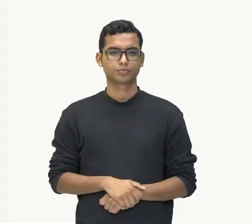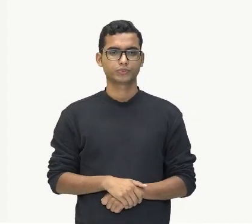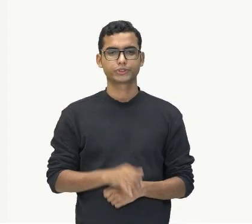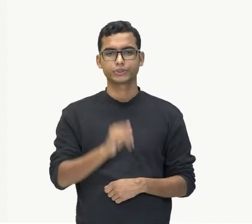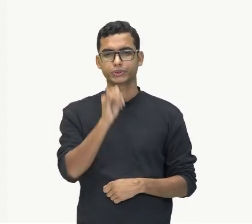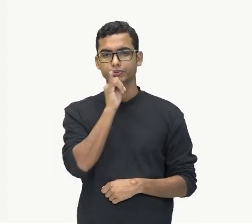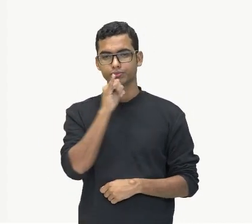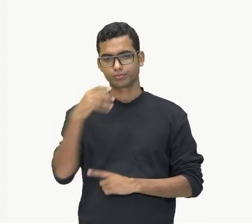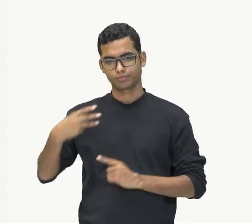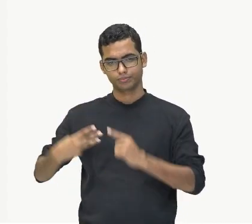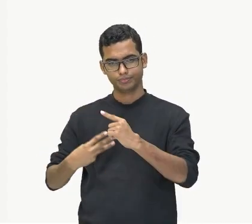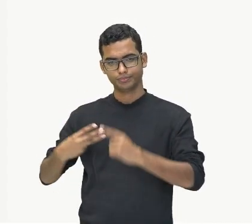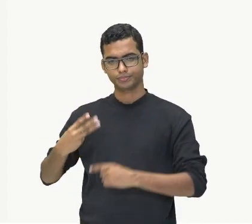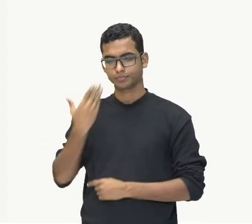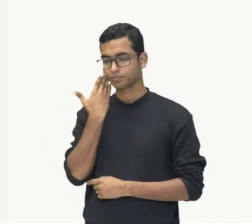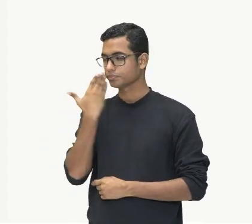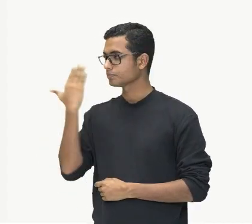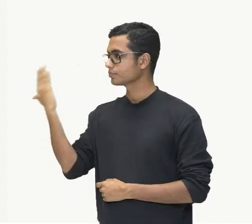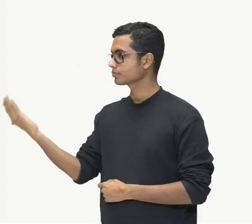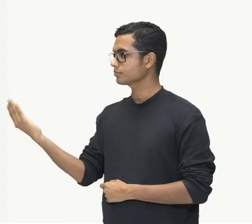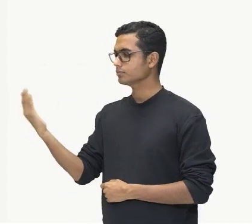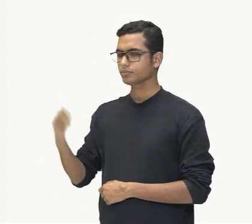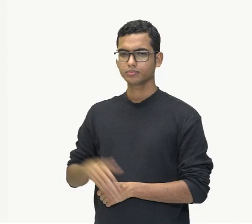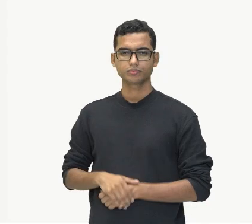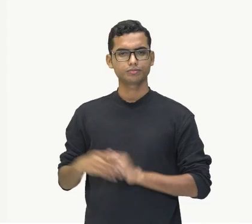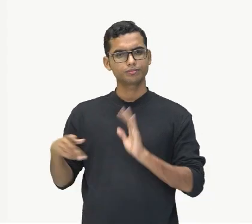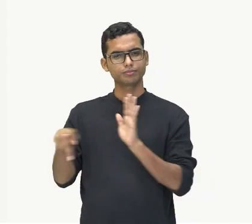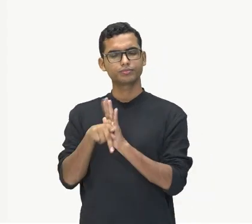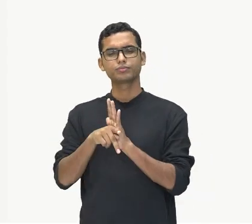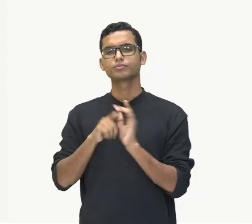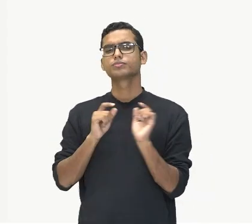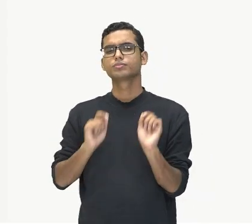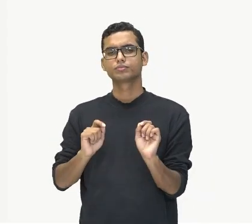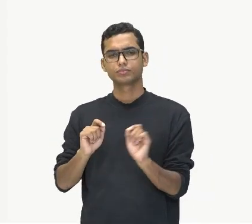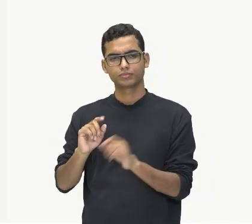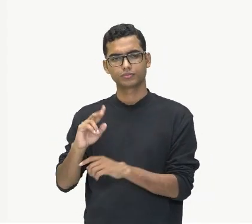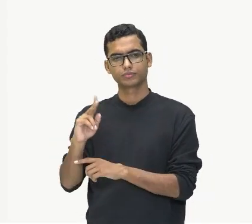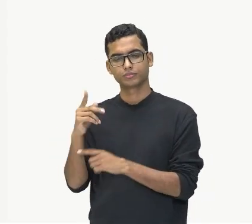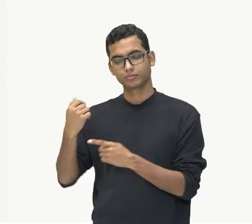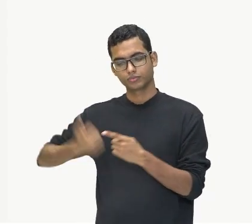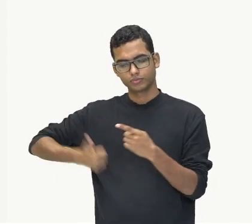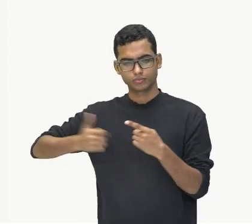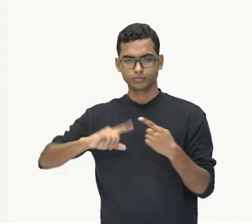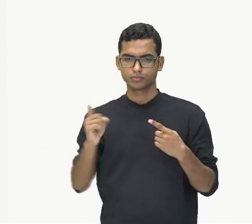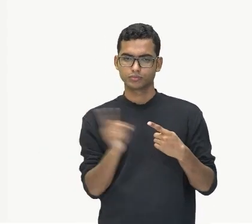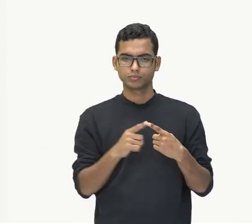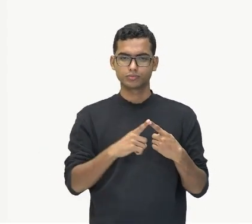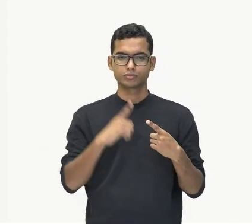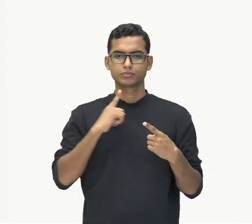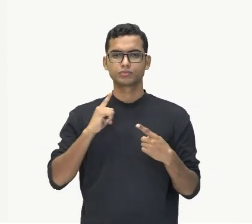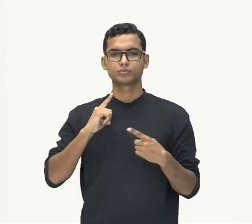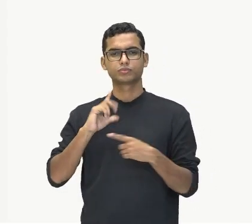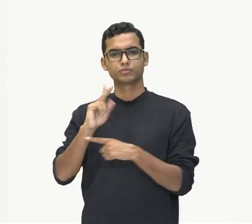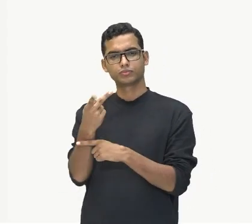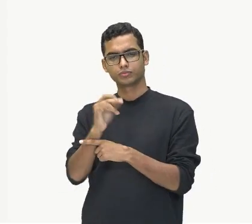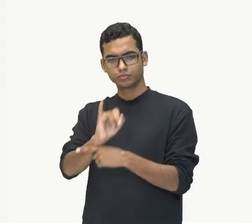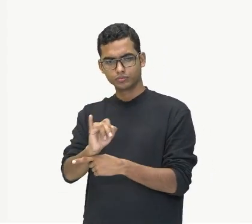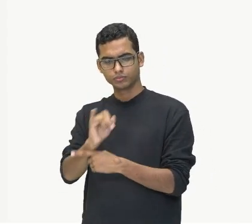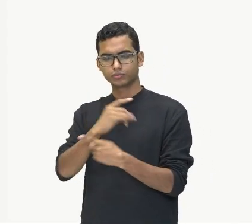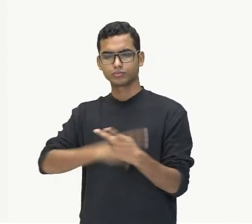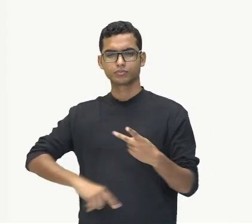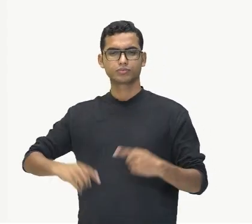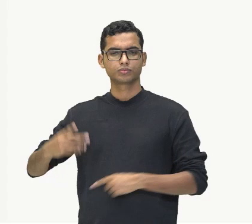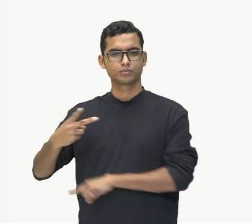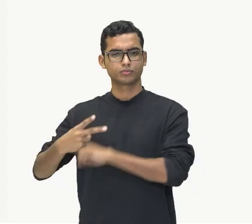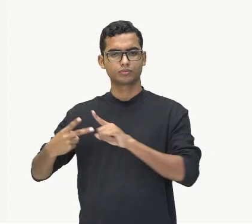não é verdade? De hidrácidos. Eu tenho o ácido iodídrico, eu